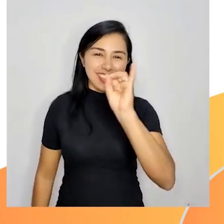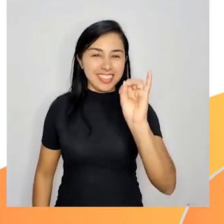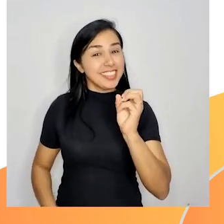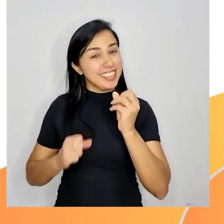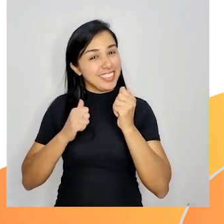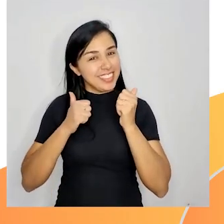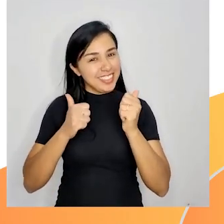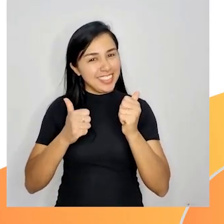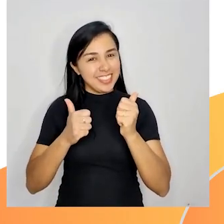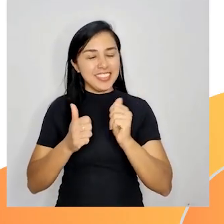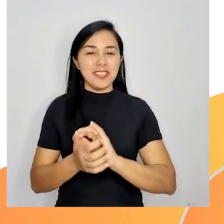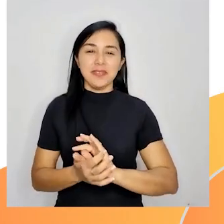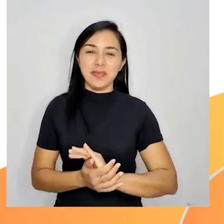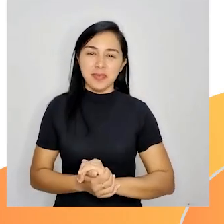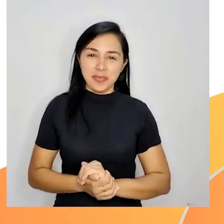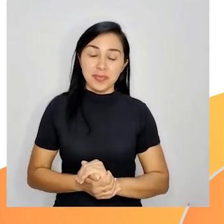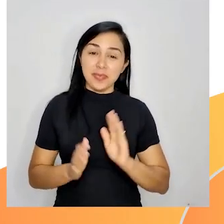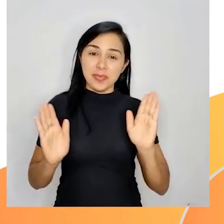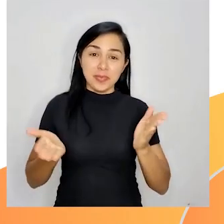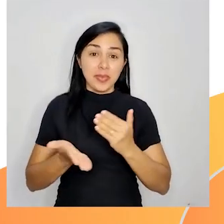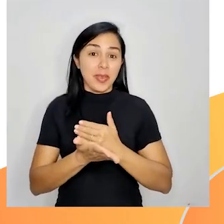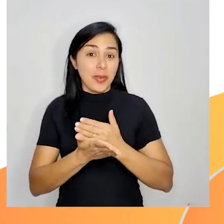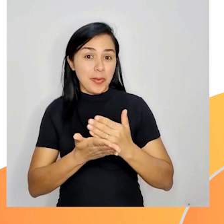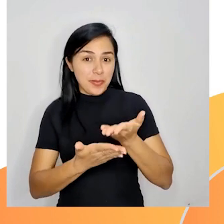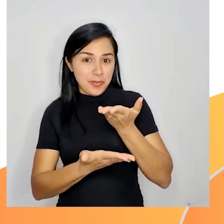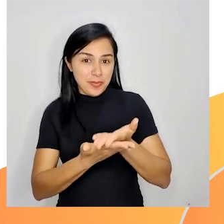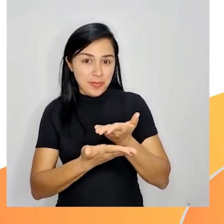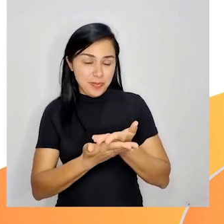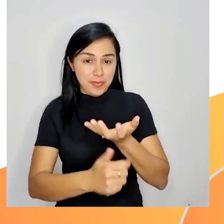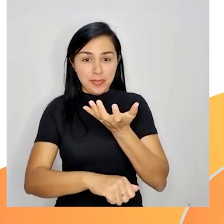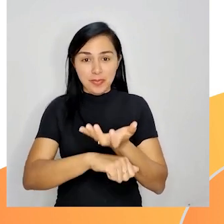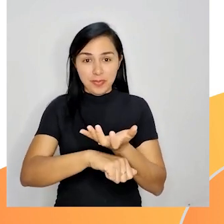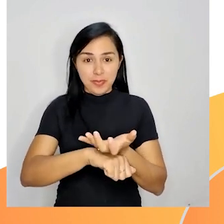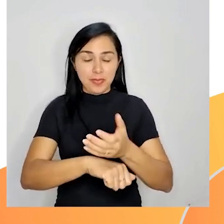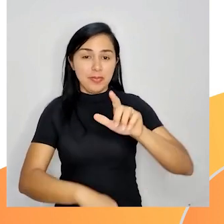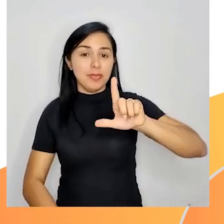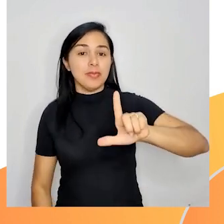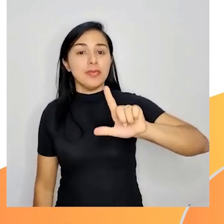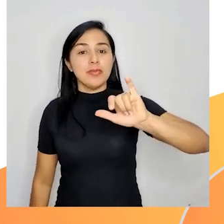Olá, tudo bem com vocês? Vamos a mais uma aula de